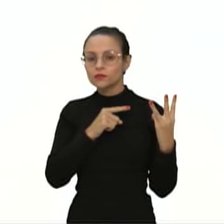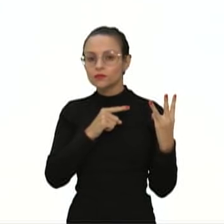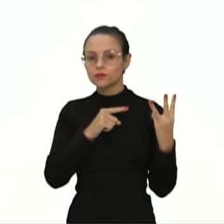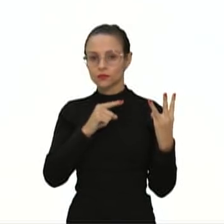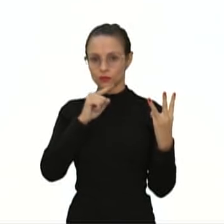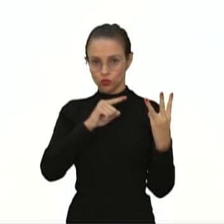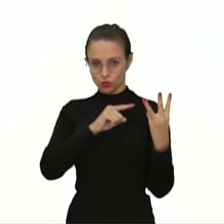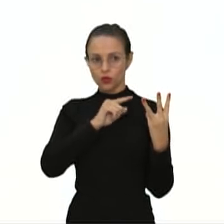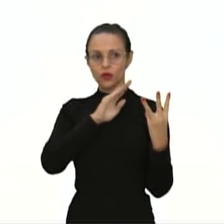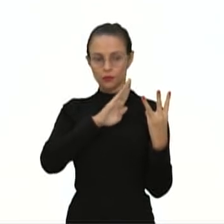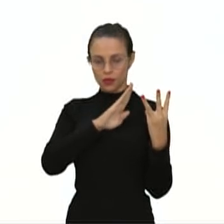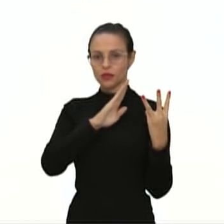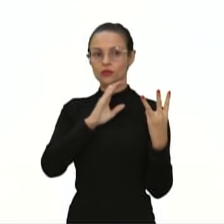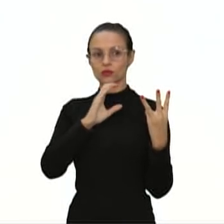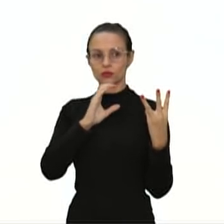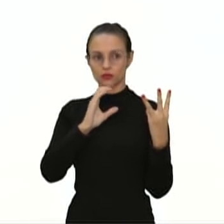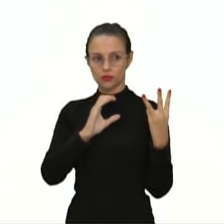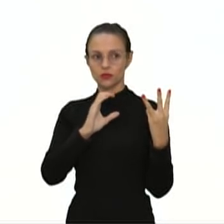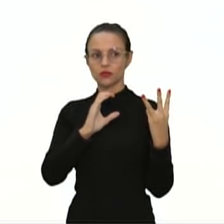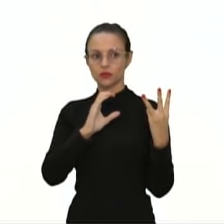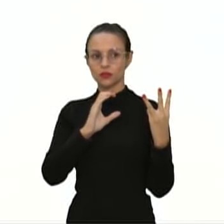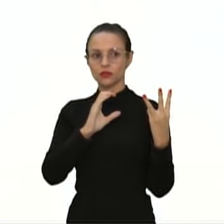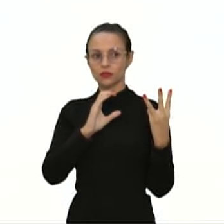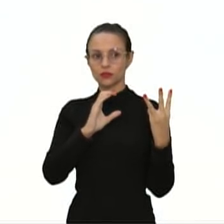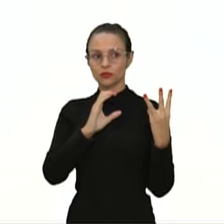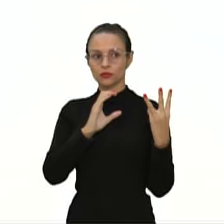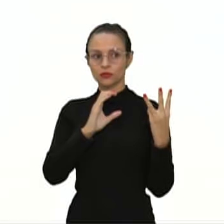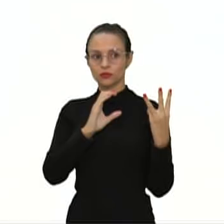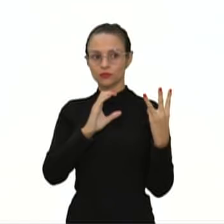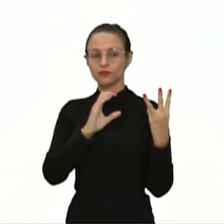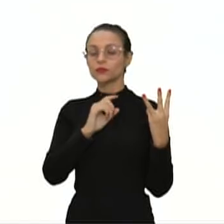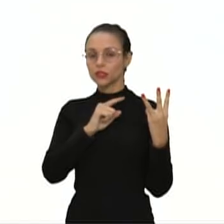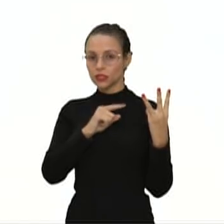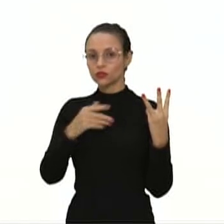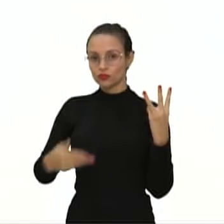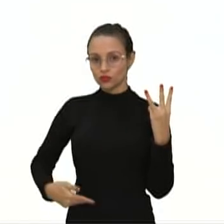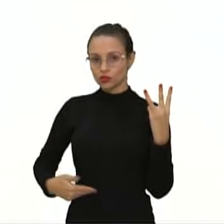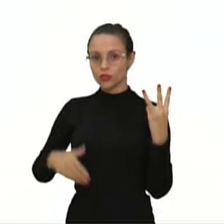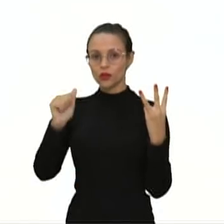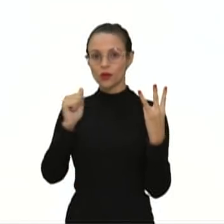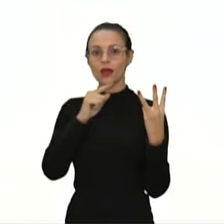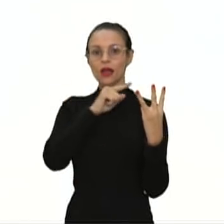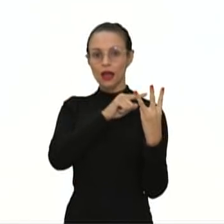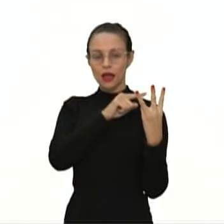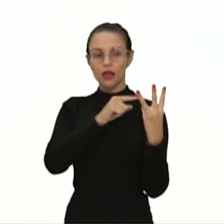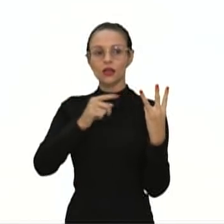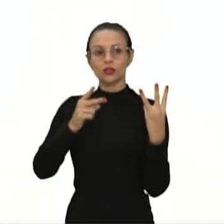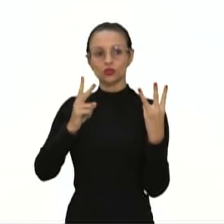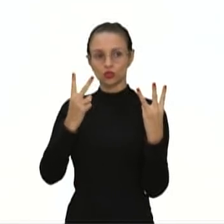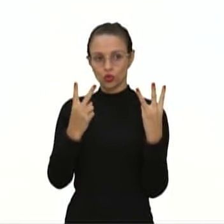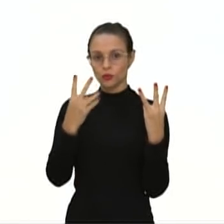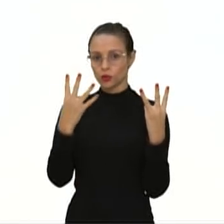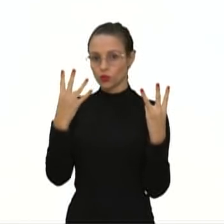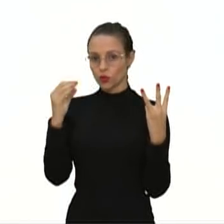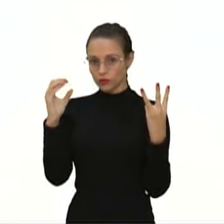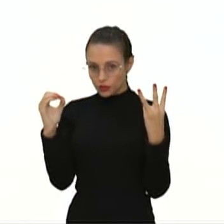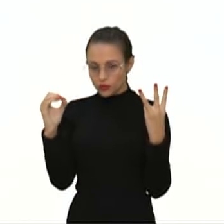Tem o A, o B e o C. E no funcionário A, nós temos o 2.400.